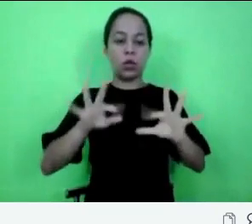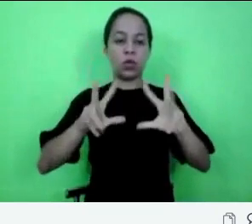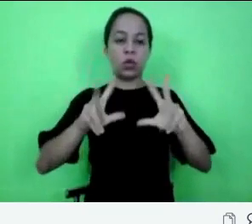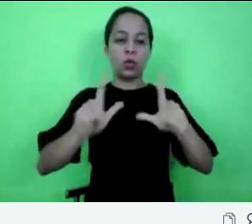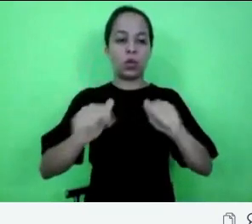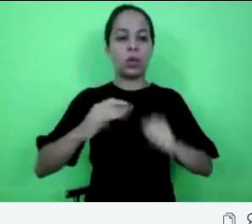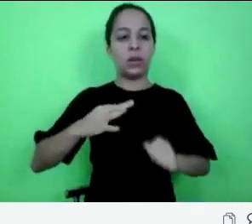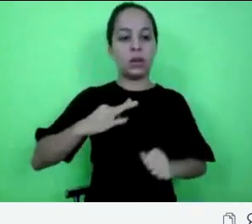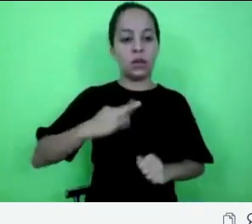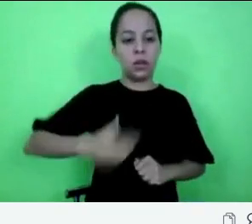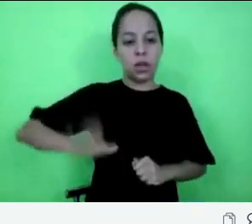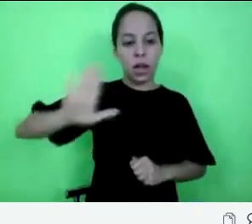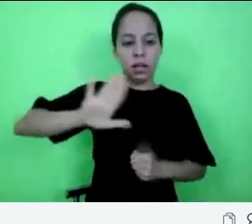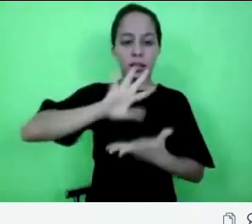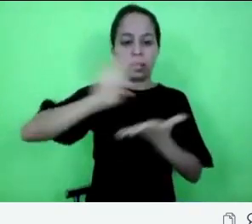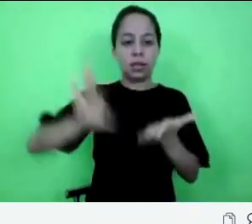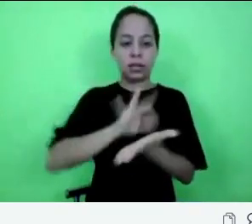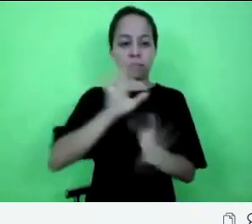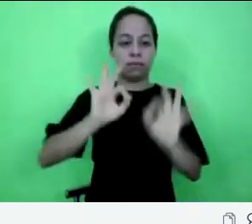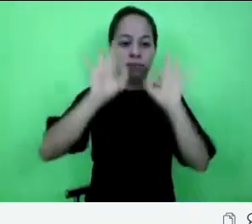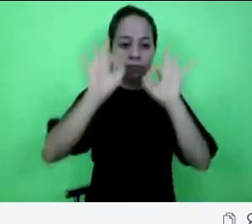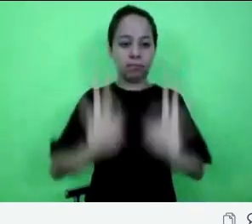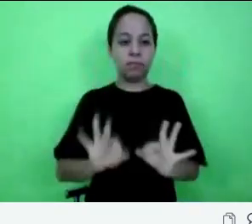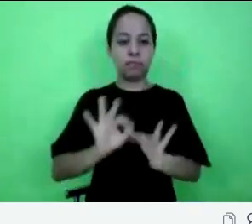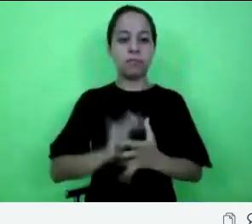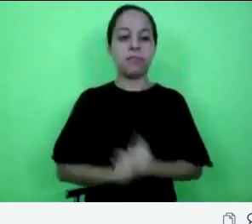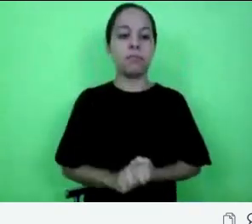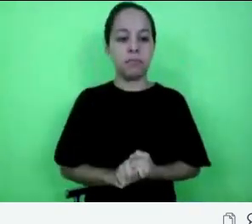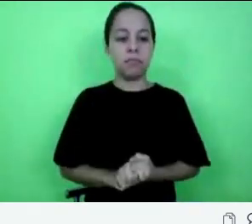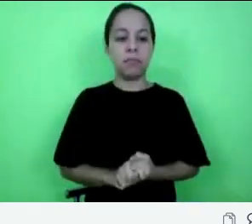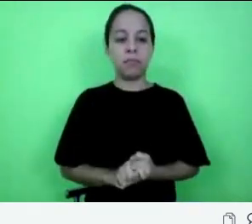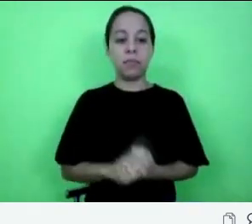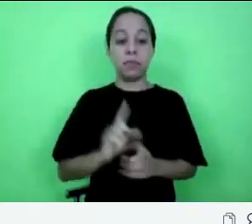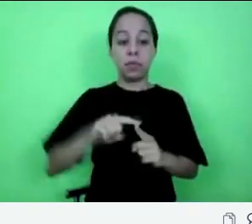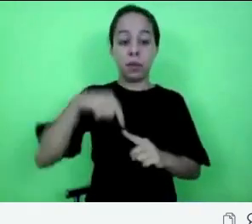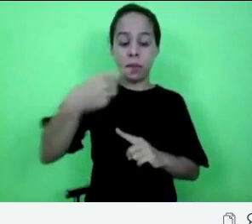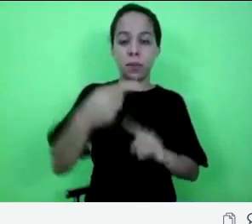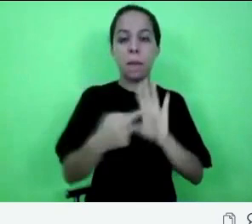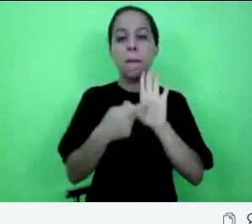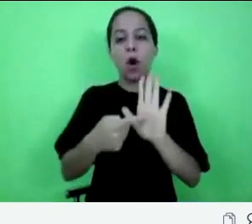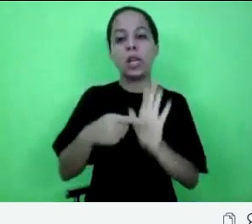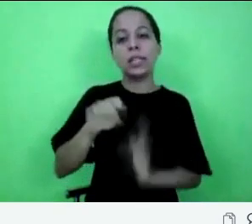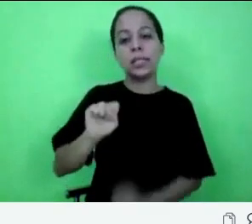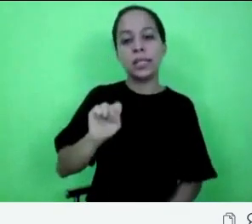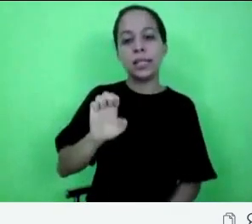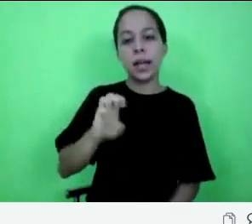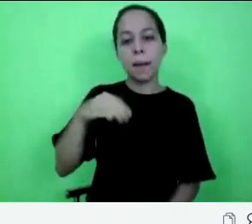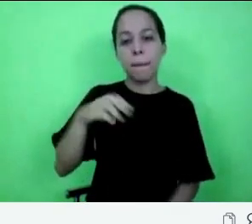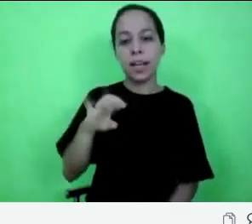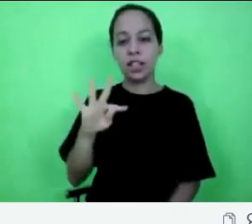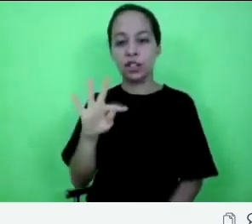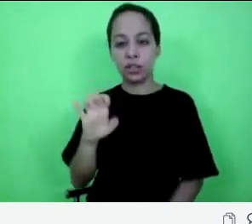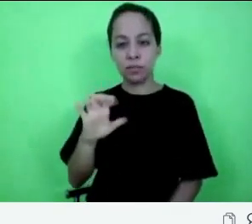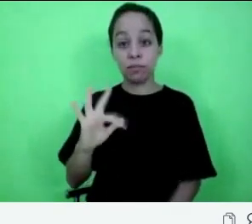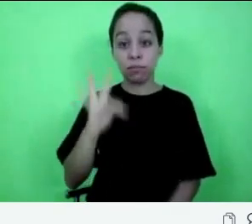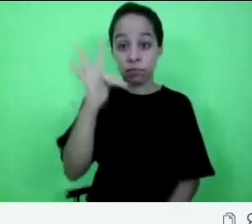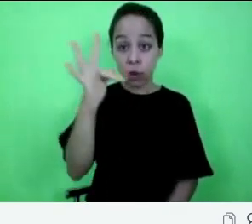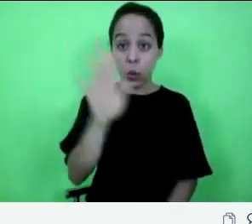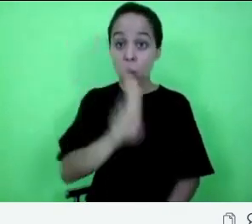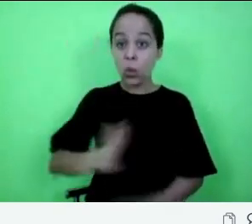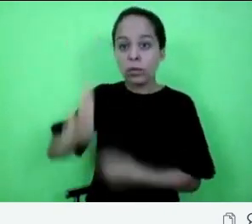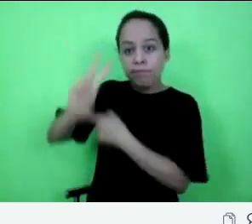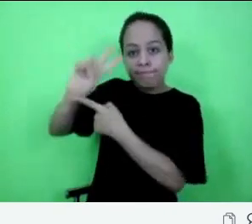inscrições homologadas e, em seguida, será apresentada a semente, para que esta seja utilizada em futuras